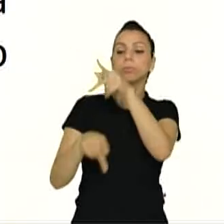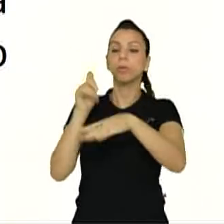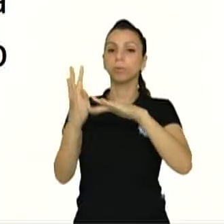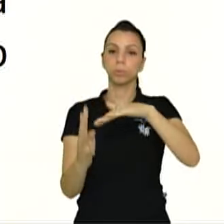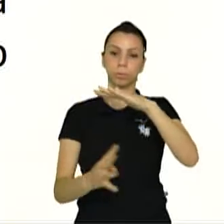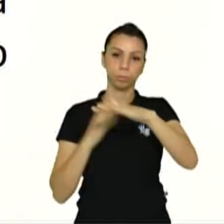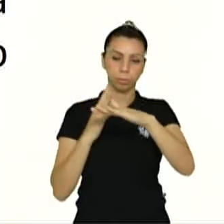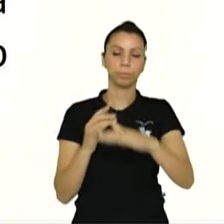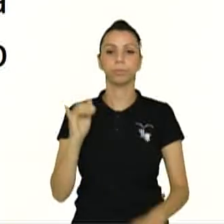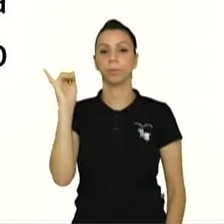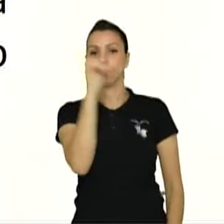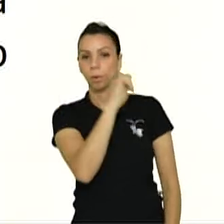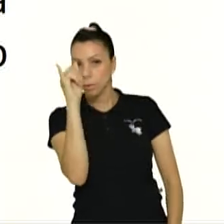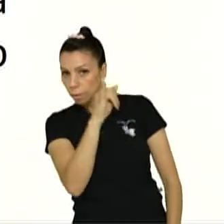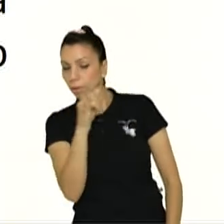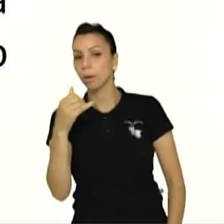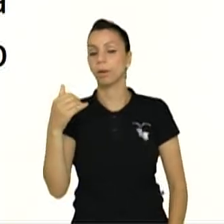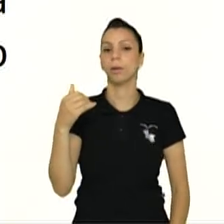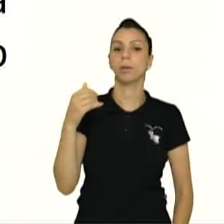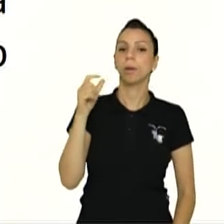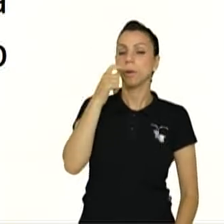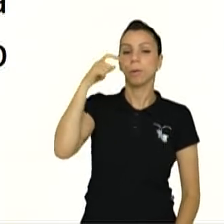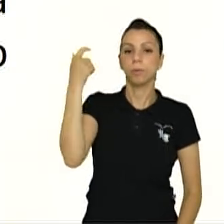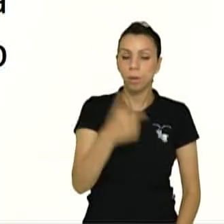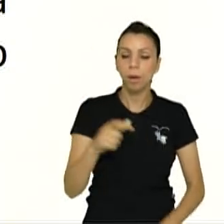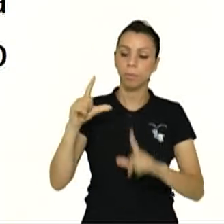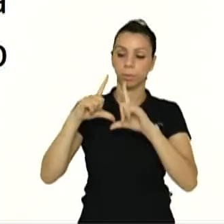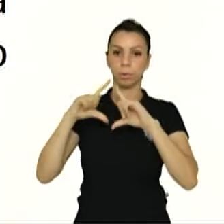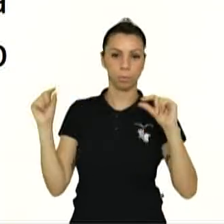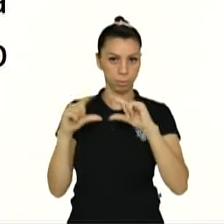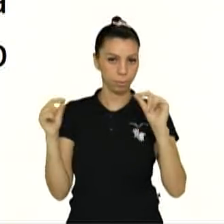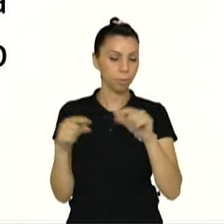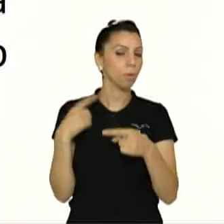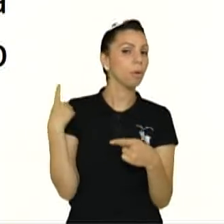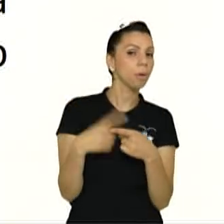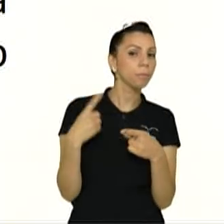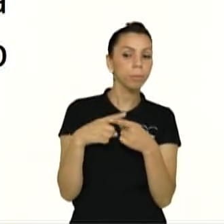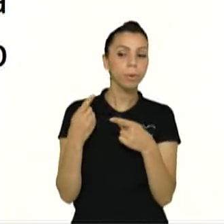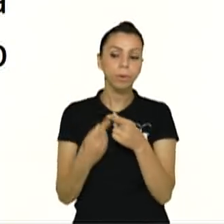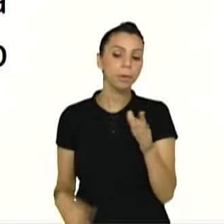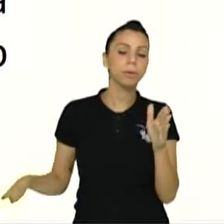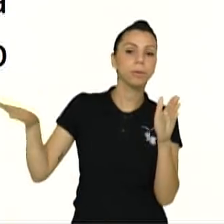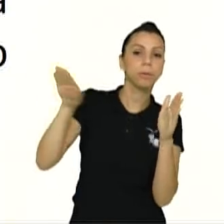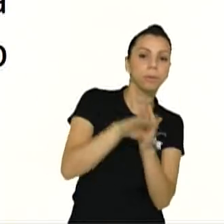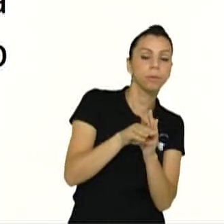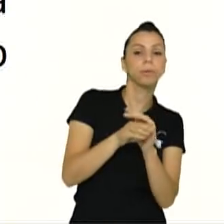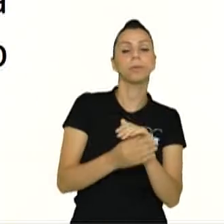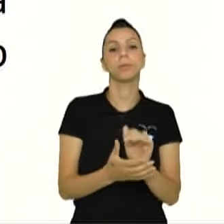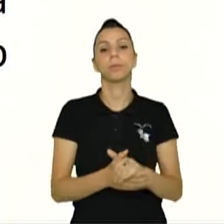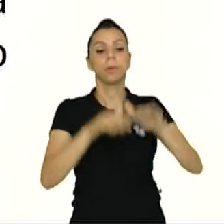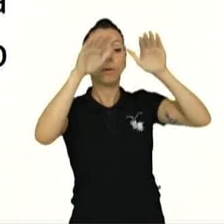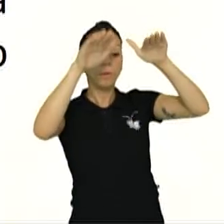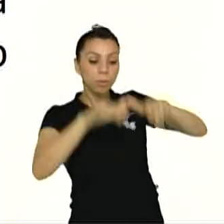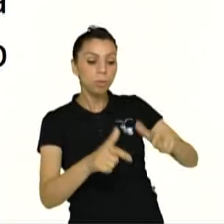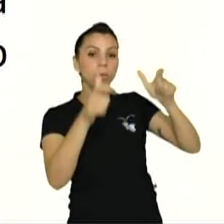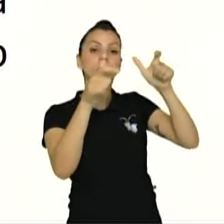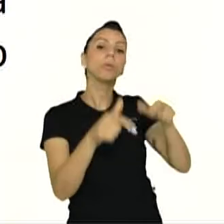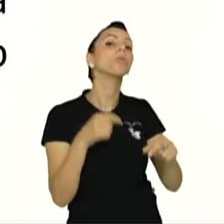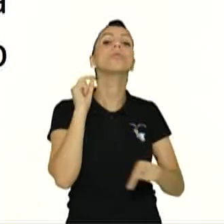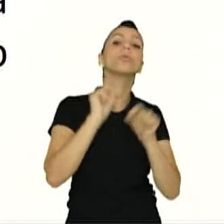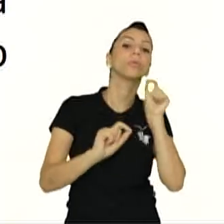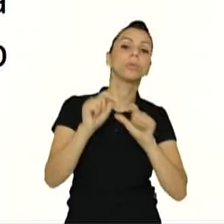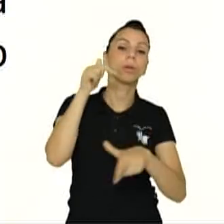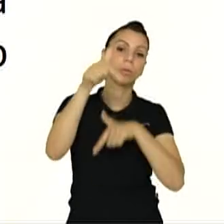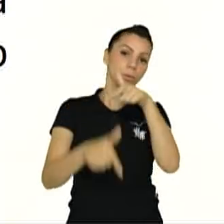Nos italianos, nos ucranianos, nos japoneses. Mencionamos por que eles vieram, onde eles se estabeleceram e no que eles trabalharam